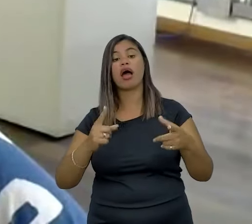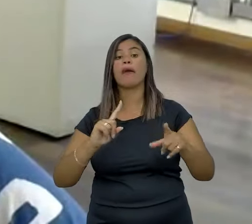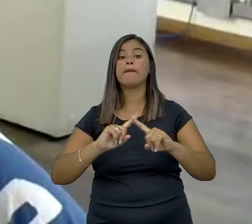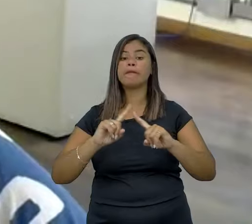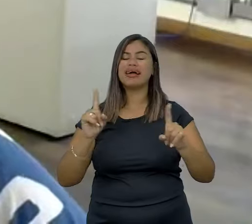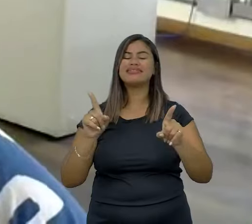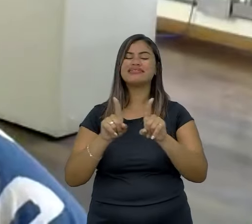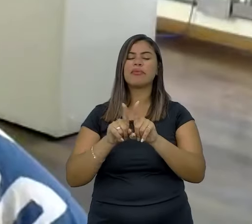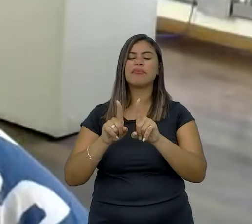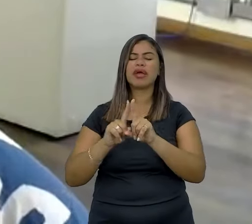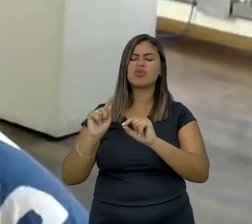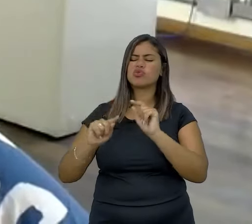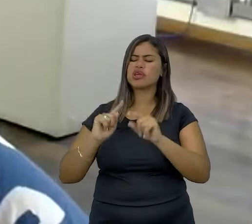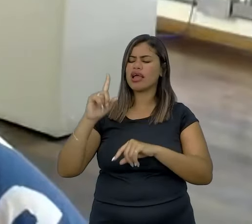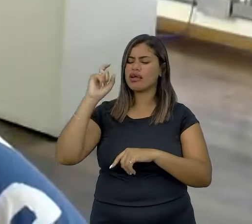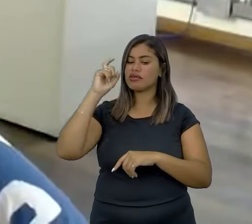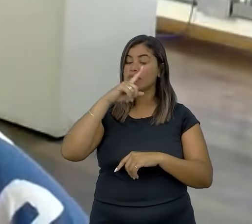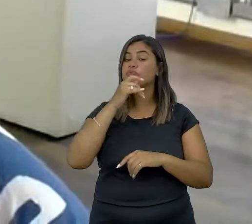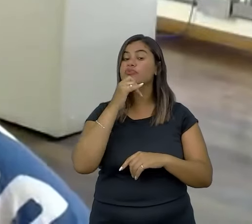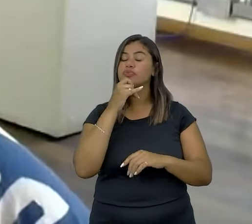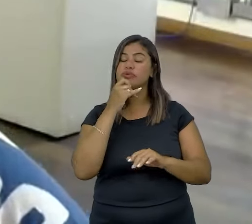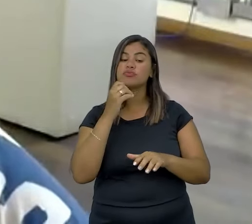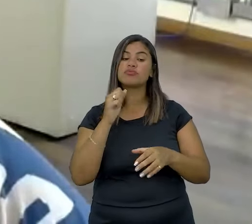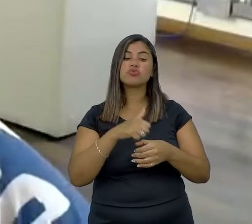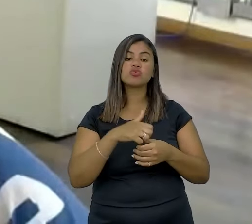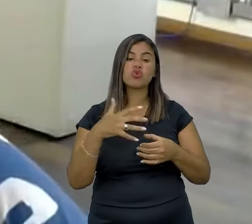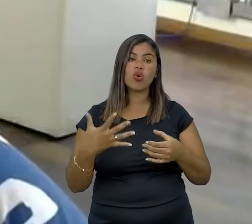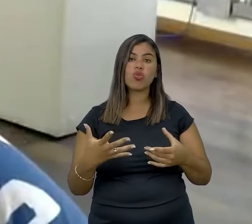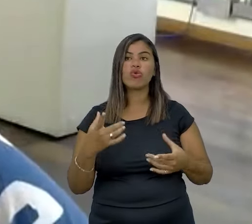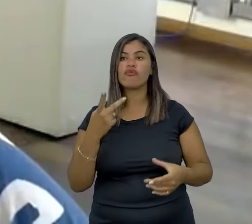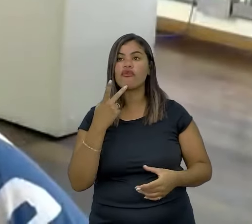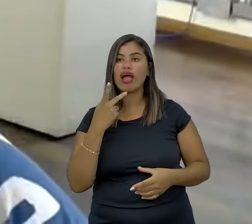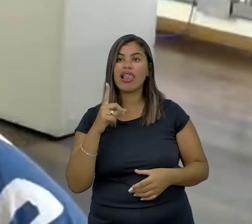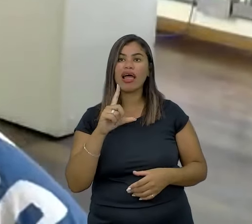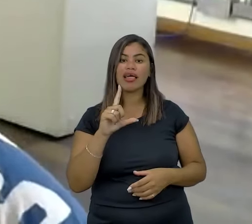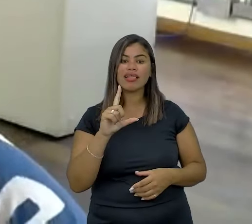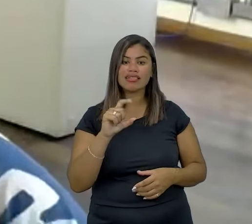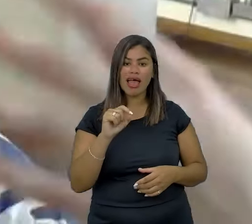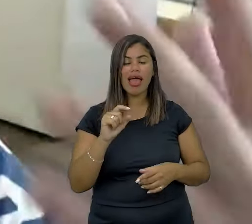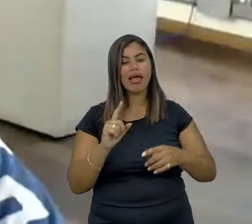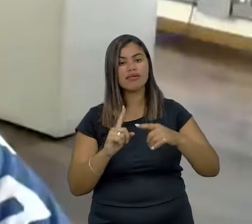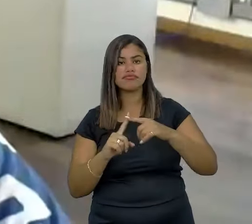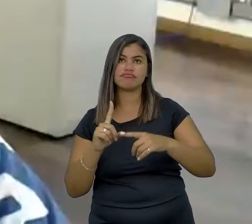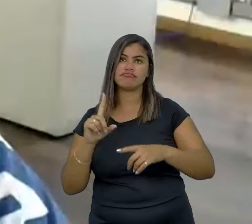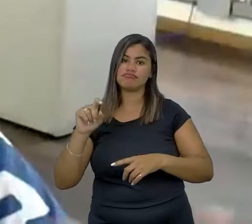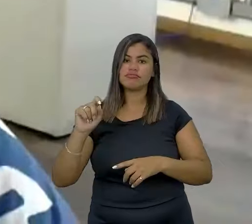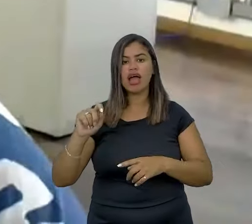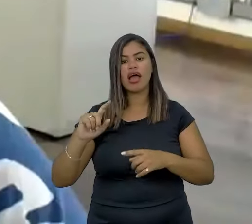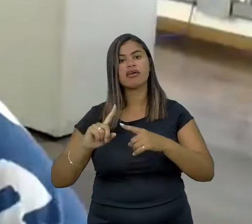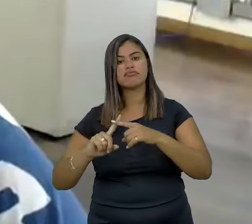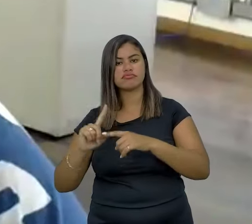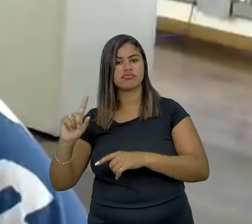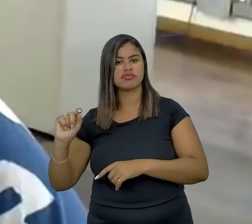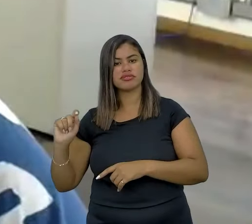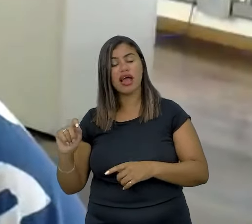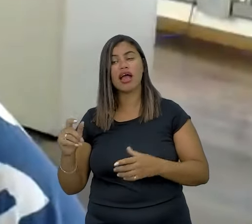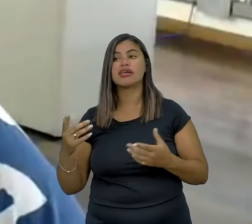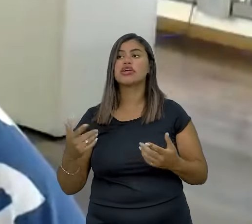desafios para as crianças. Ah, lá no material está propondo de 10 em 10, então, e será que eu posso propor